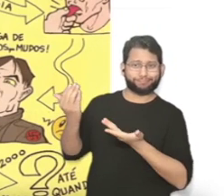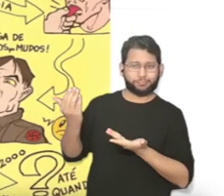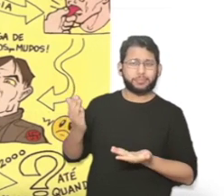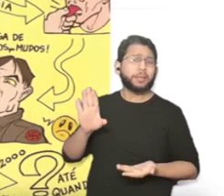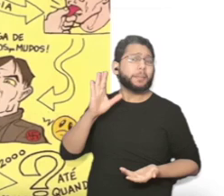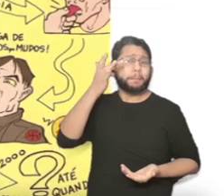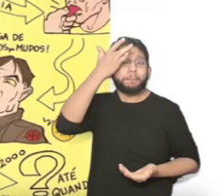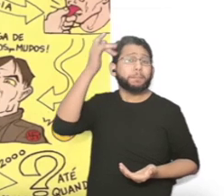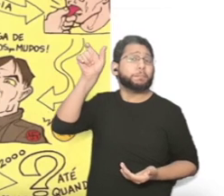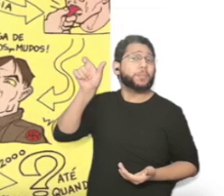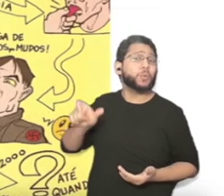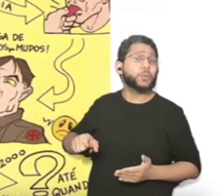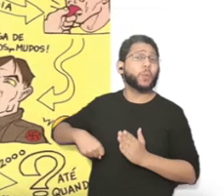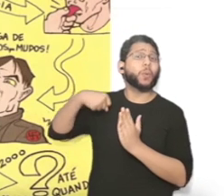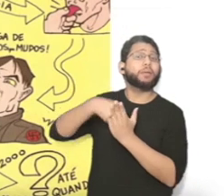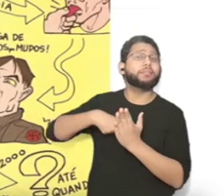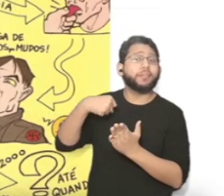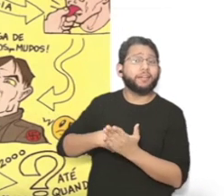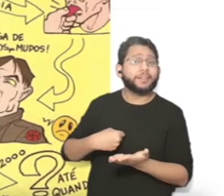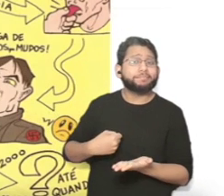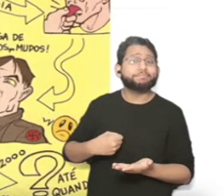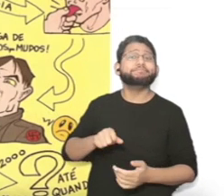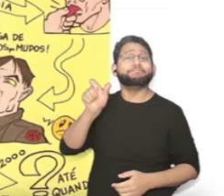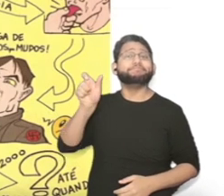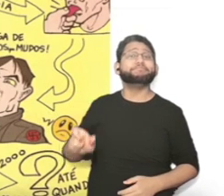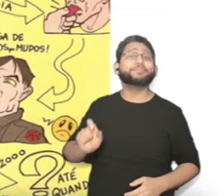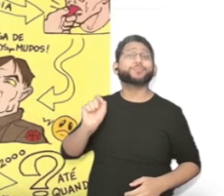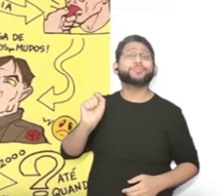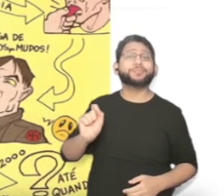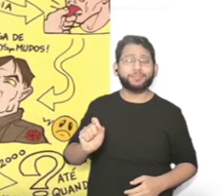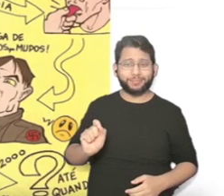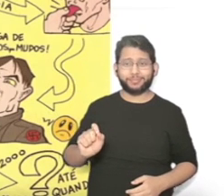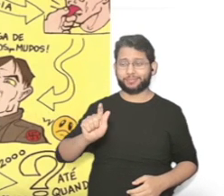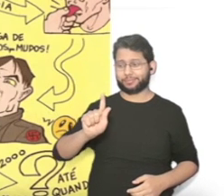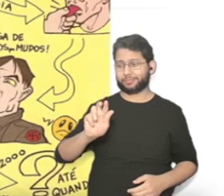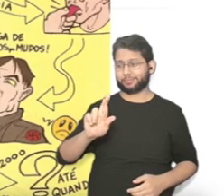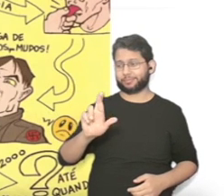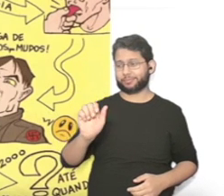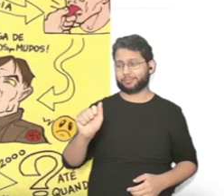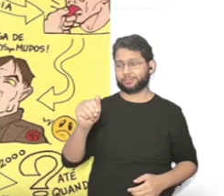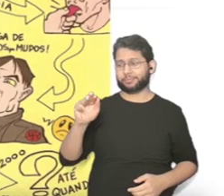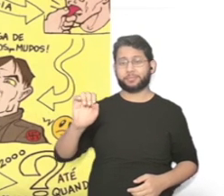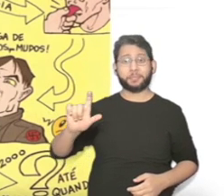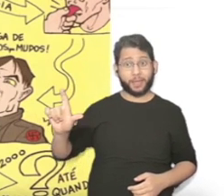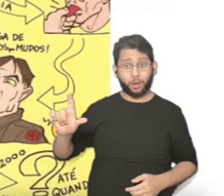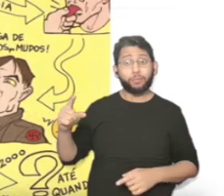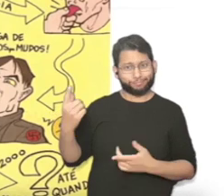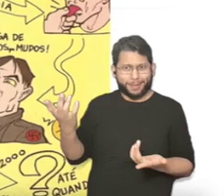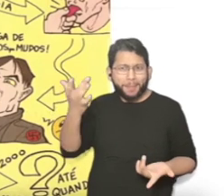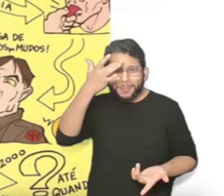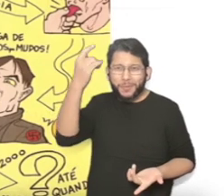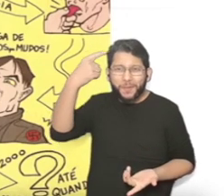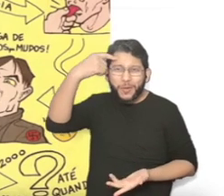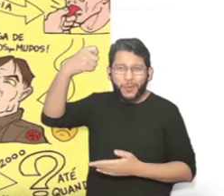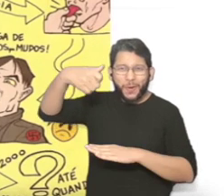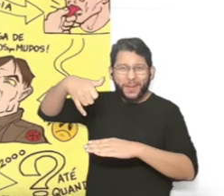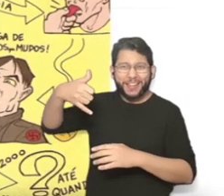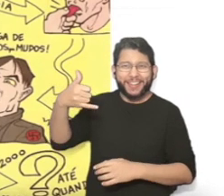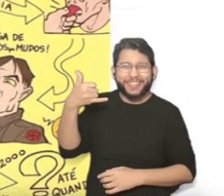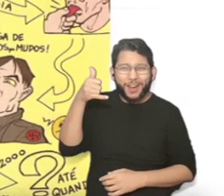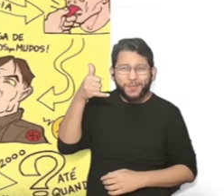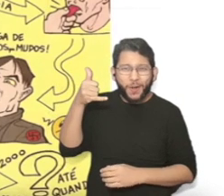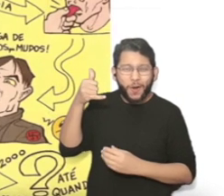E um dos principais defensores foi Alexander Graham Bell, ele mesmo, o inventor do telefone. Ele também é o mesmo